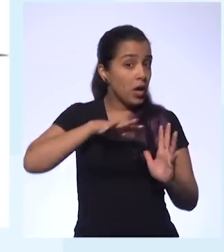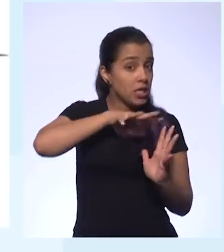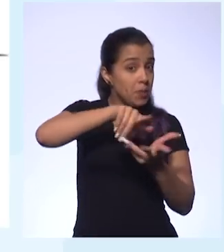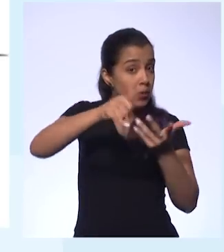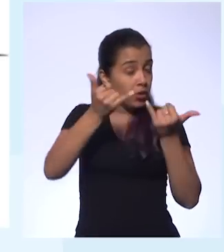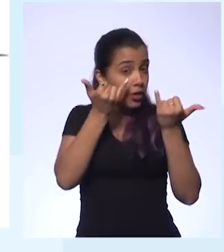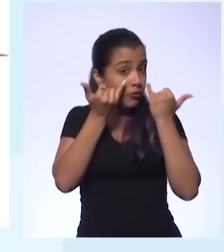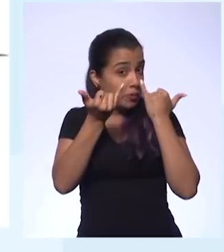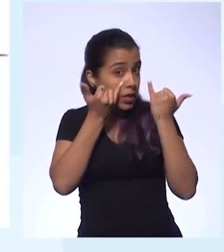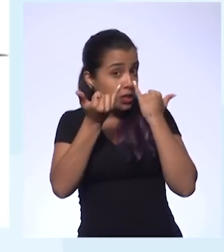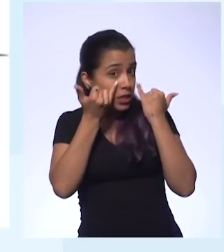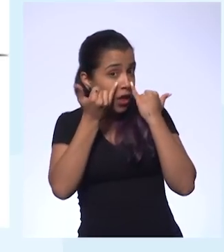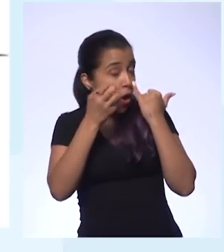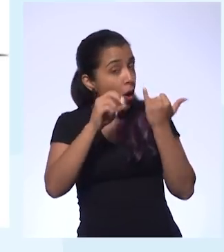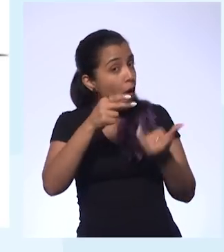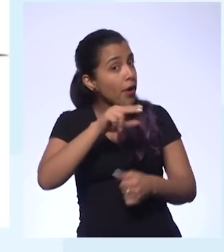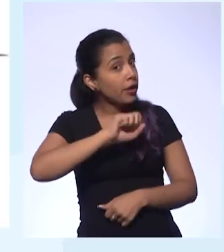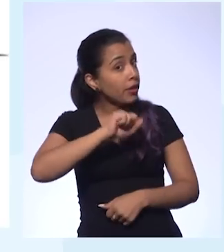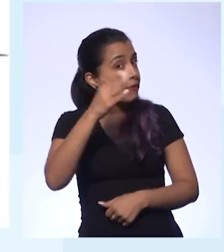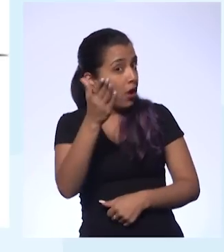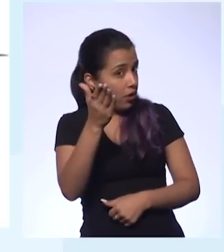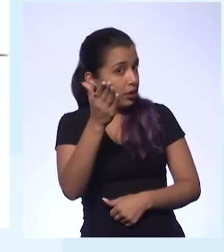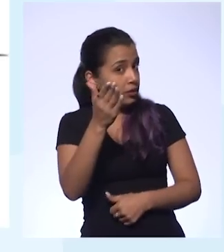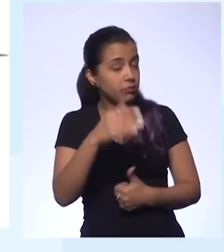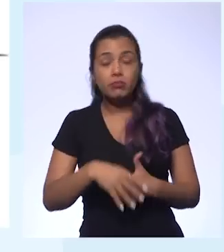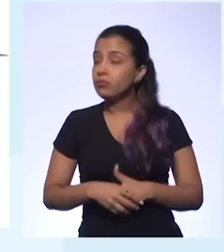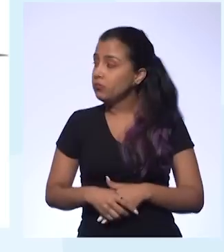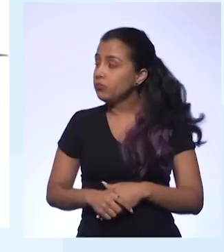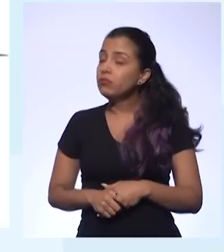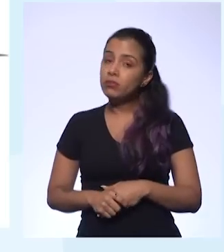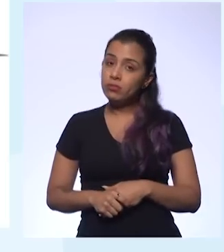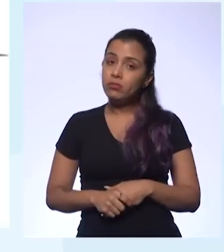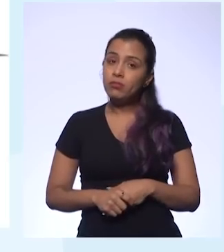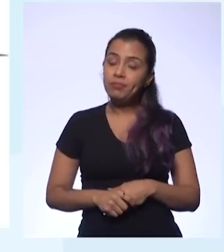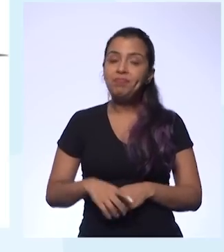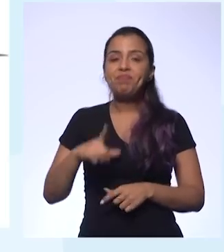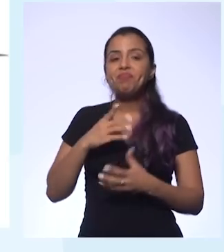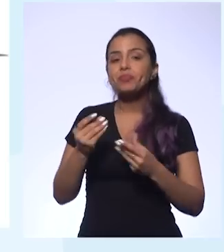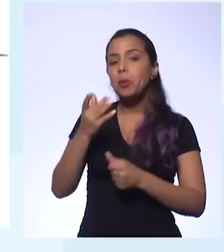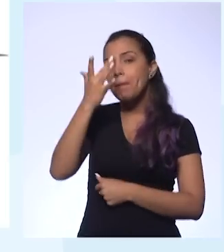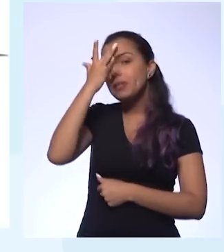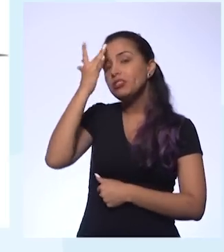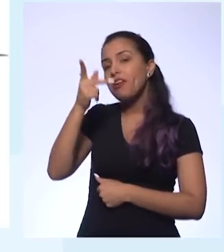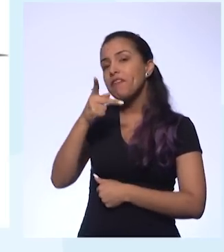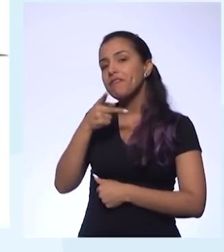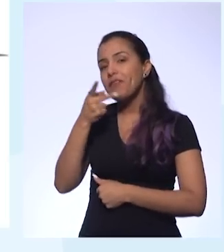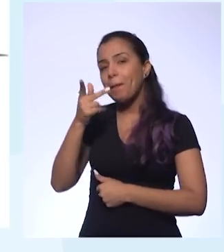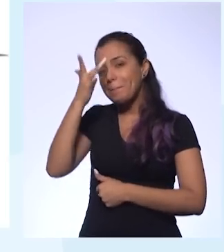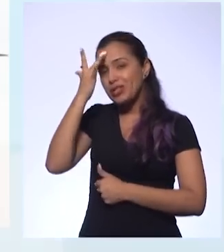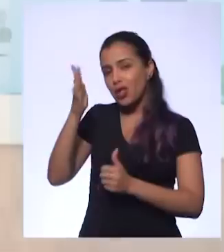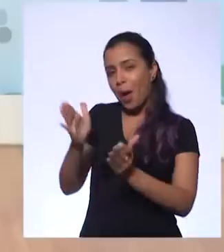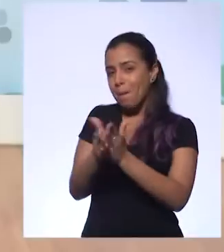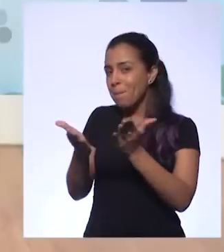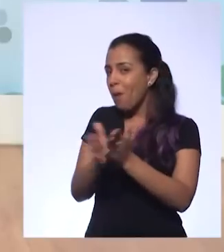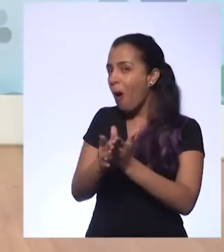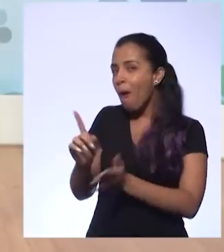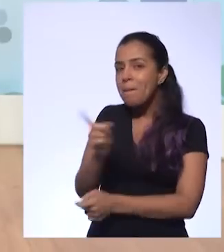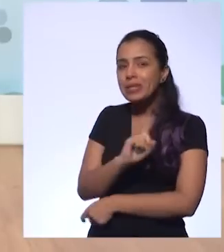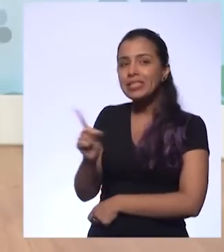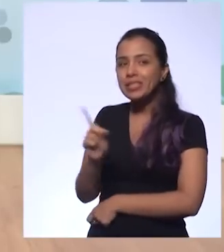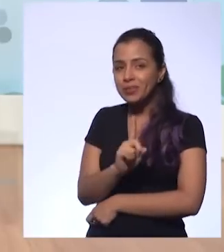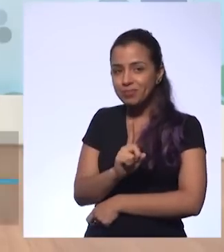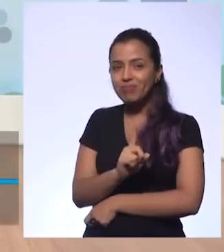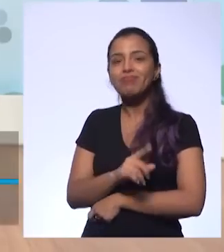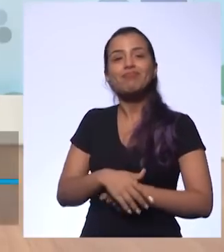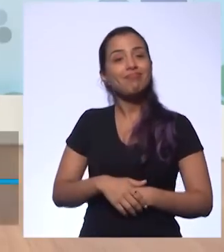ou está fora do parque de diversões? Tem gente aqui falando que os manos que são pobres, não. É que essa